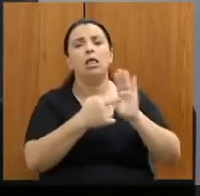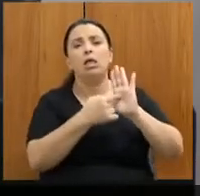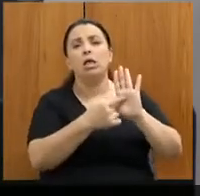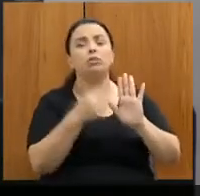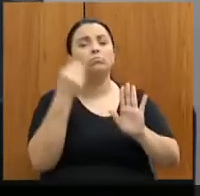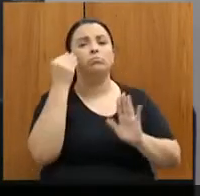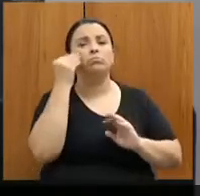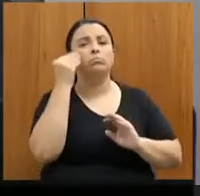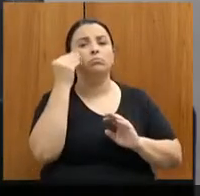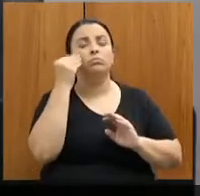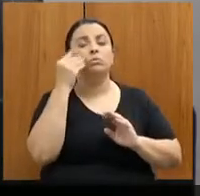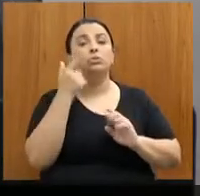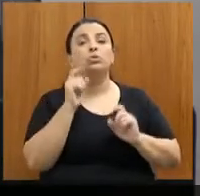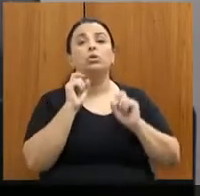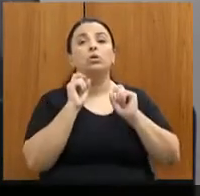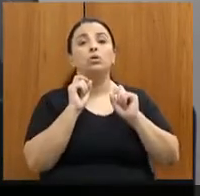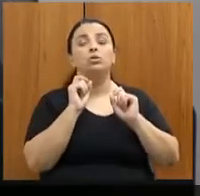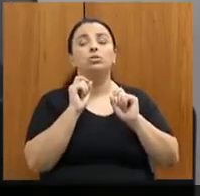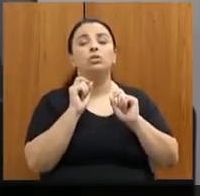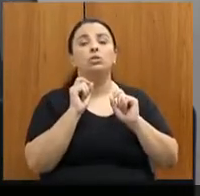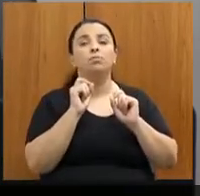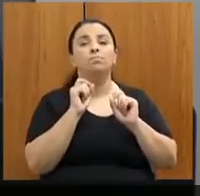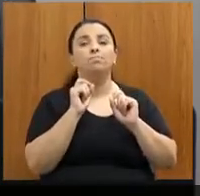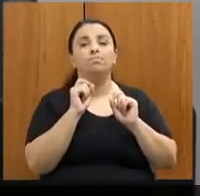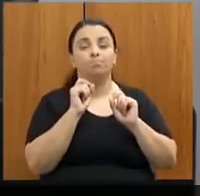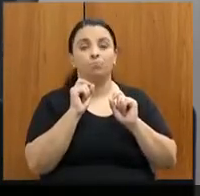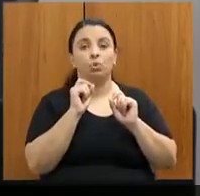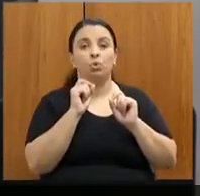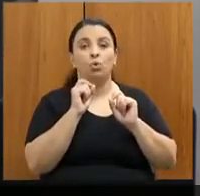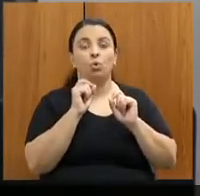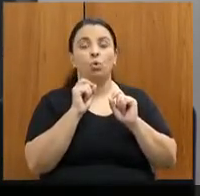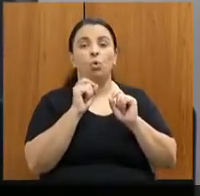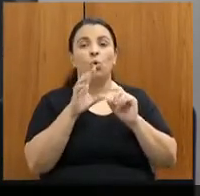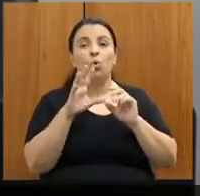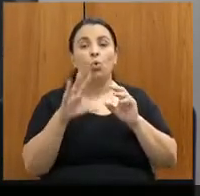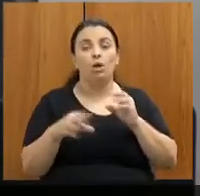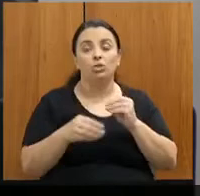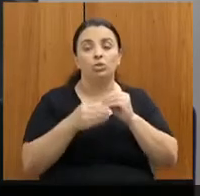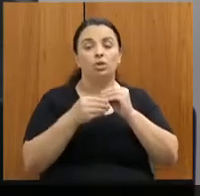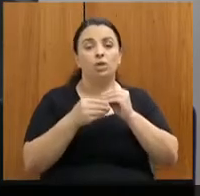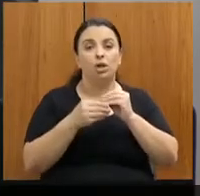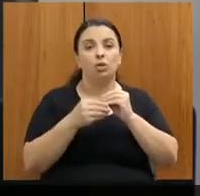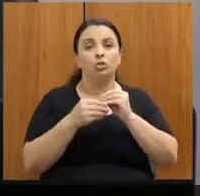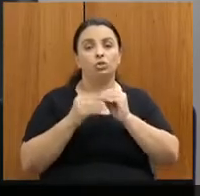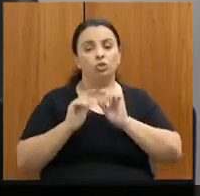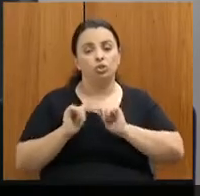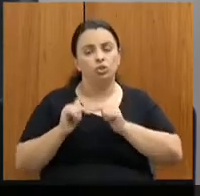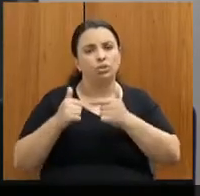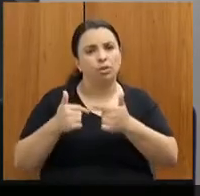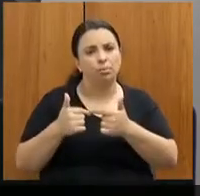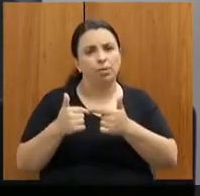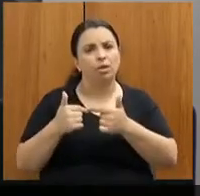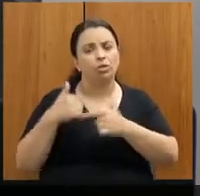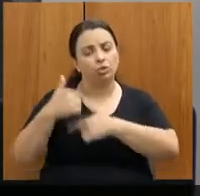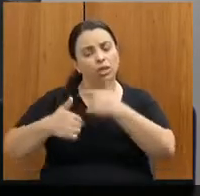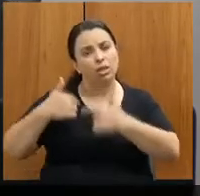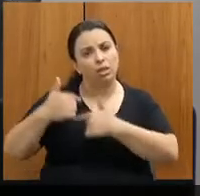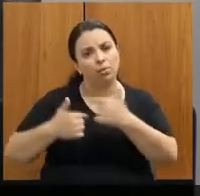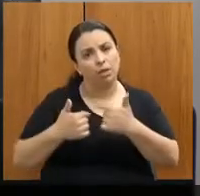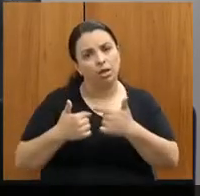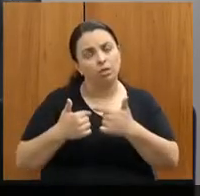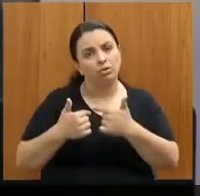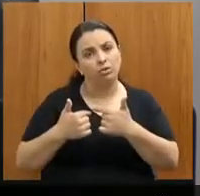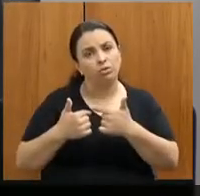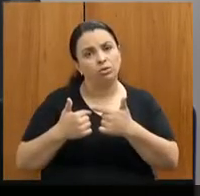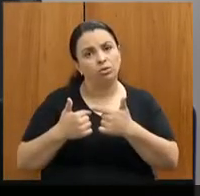acabar com a o adicional de desempenho e o adicional de desempenho